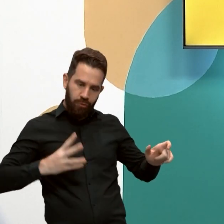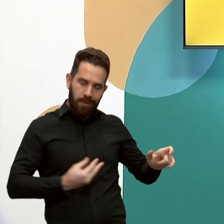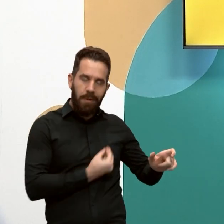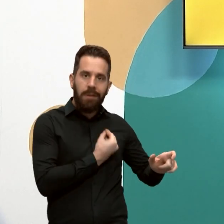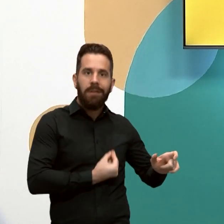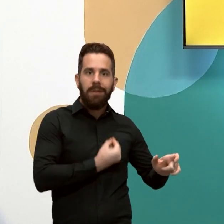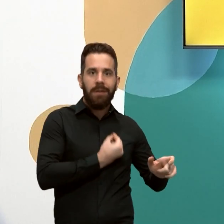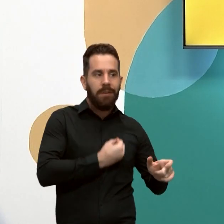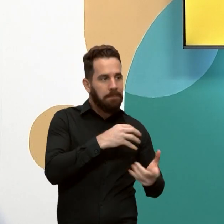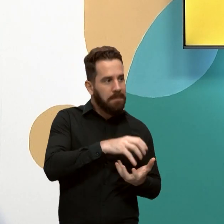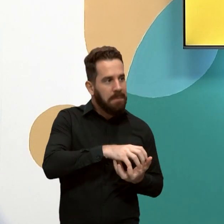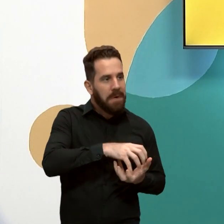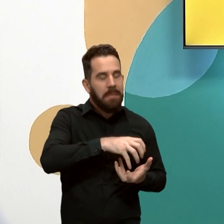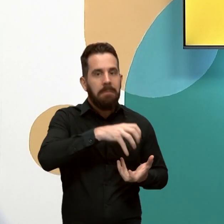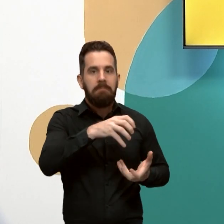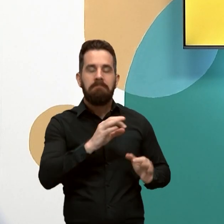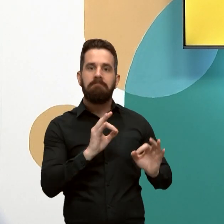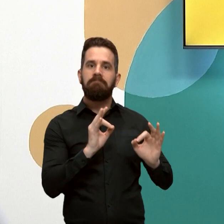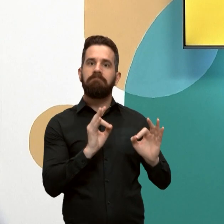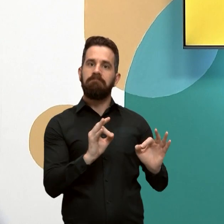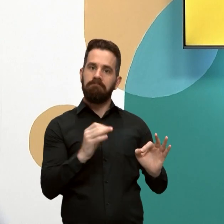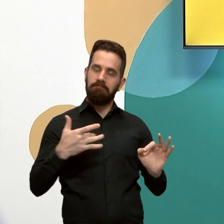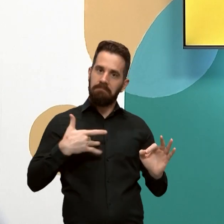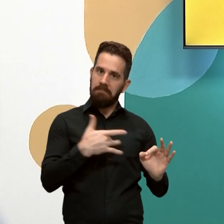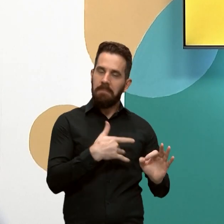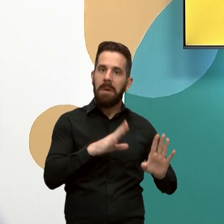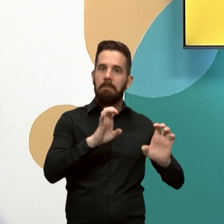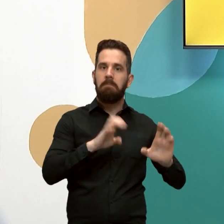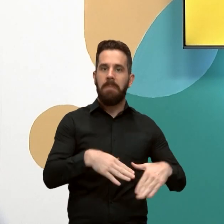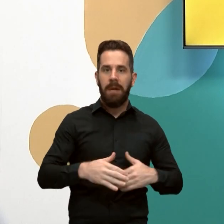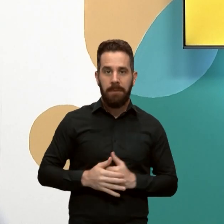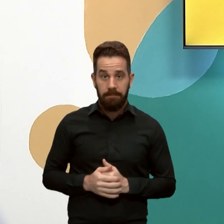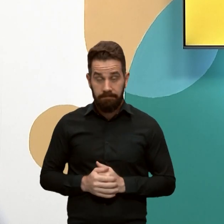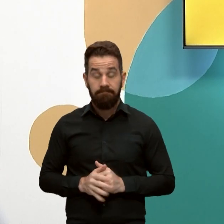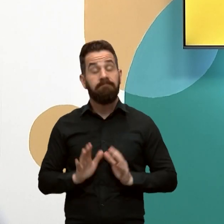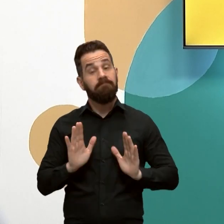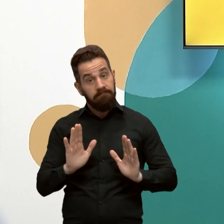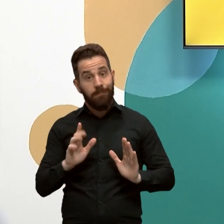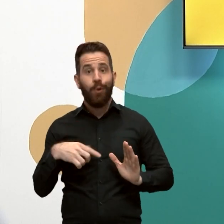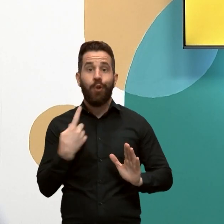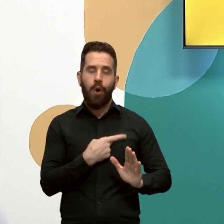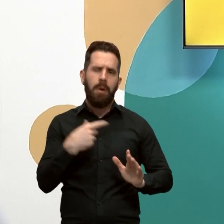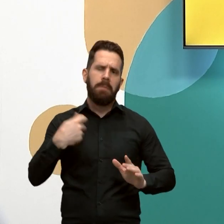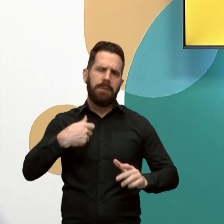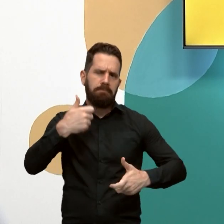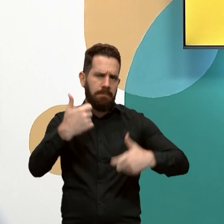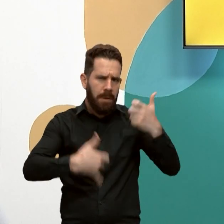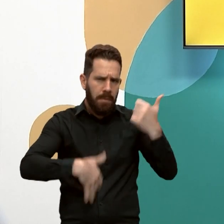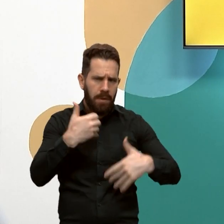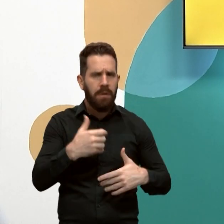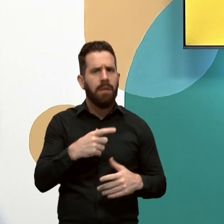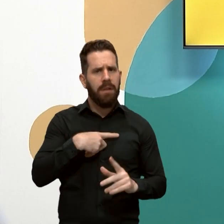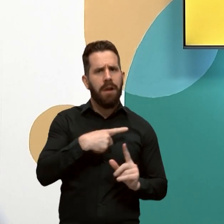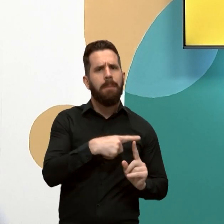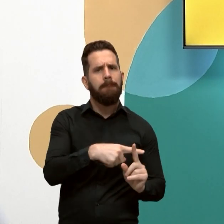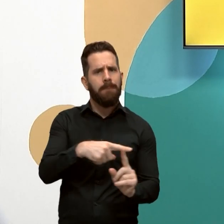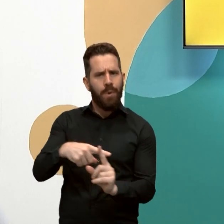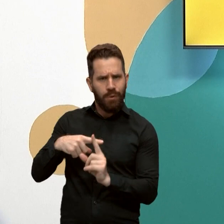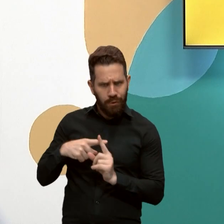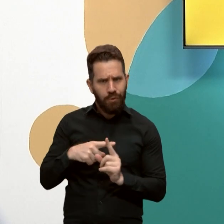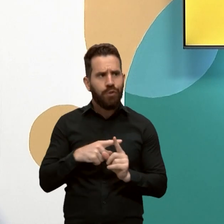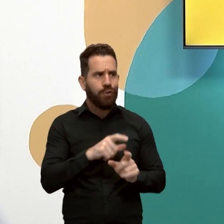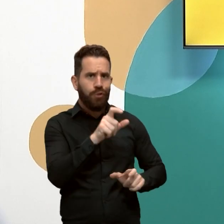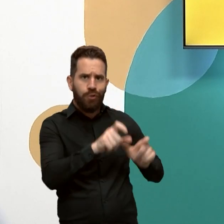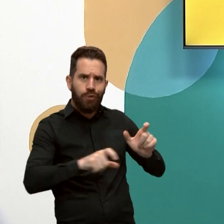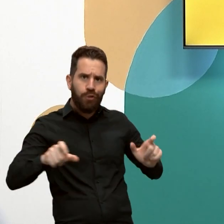com maior qualidade de vida. Por isso, nós precisamos falar mais sobre os lados positivos do